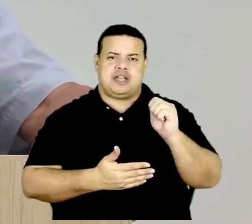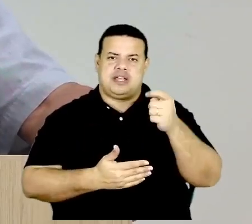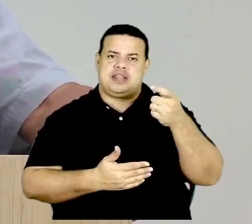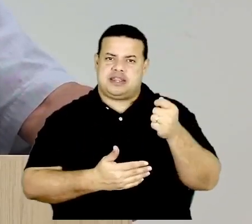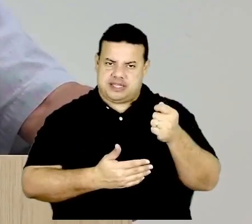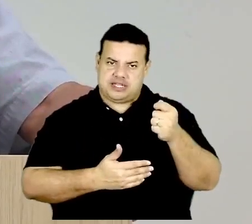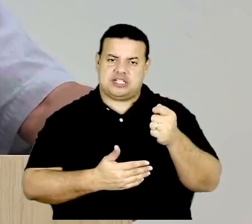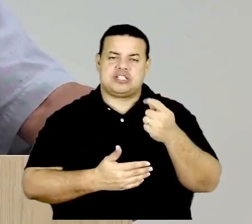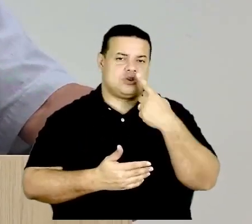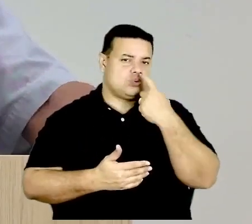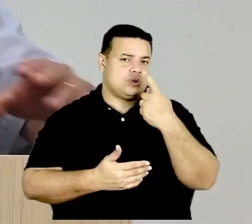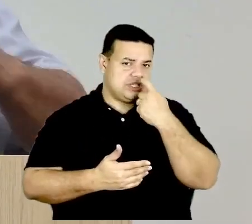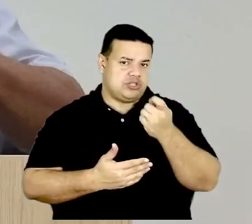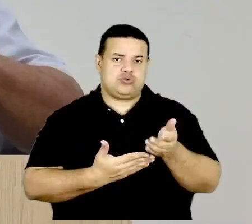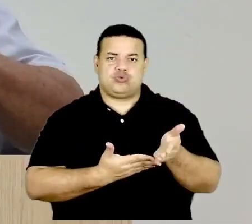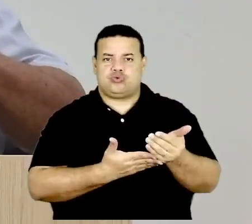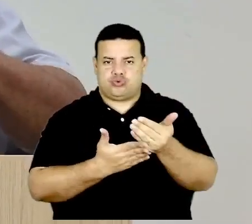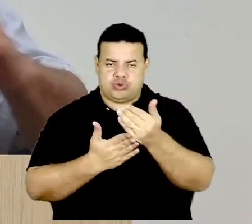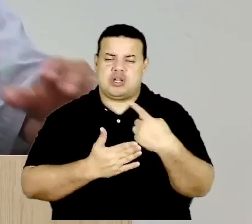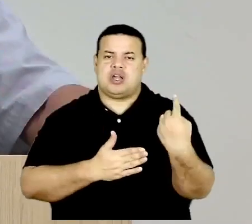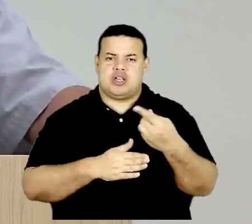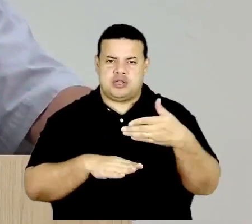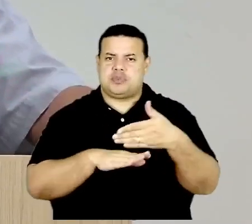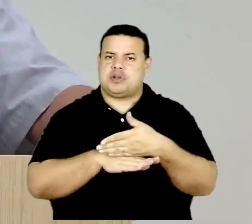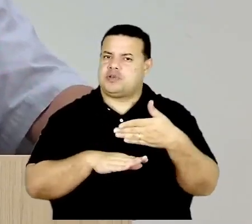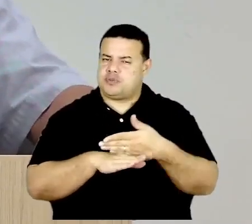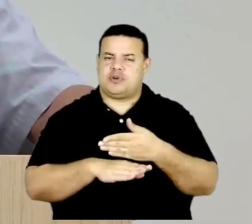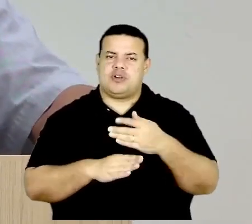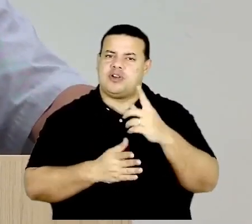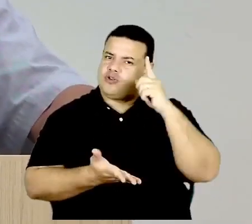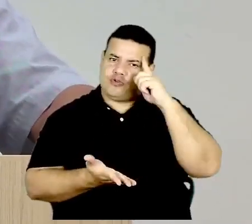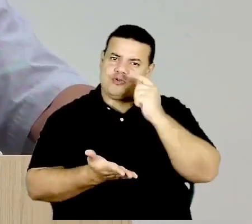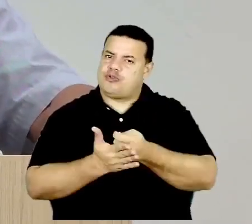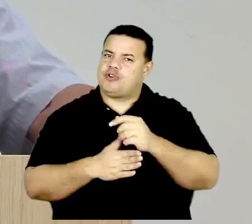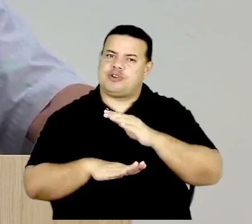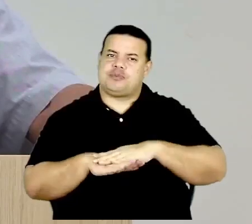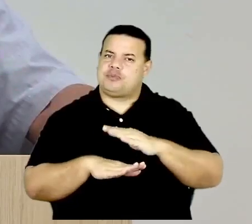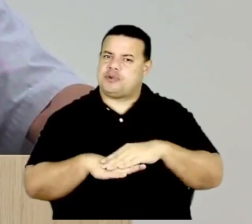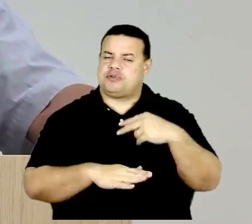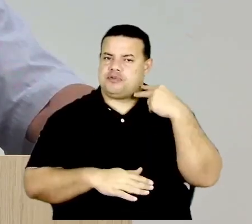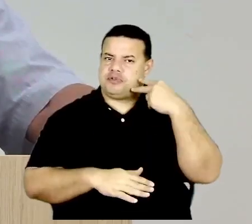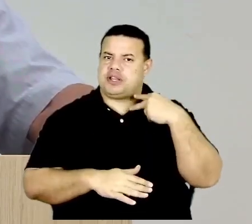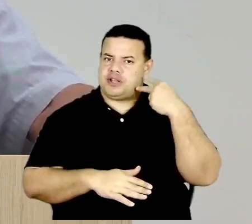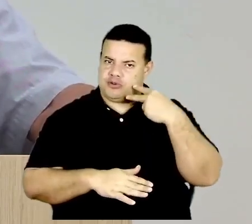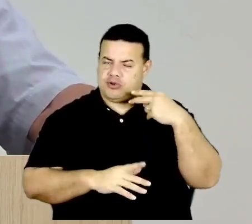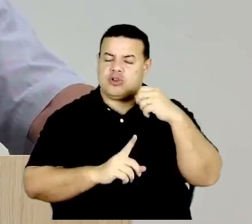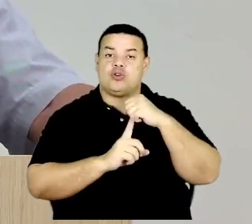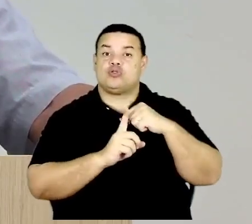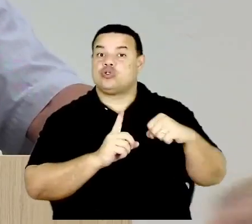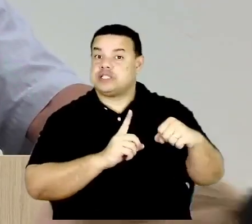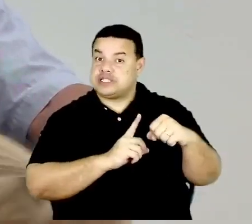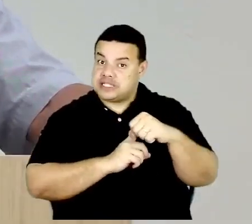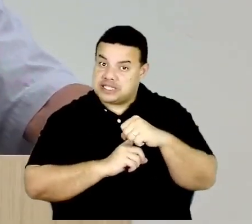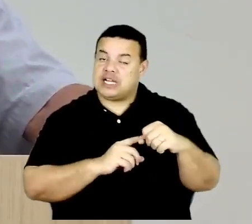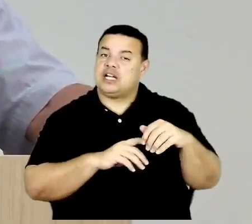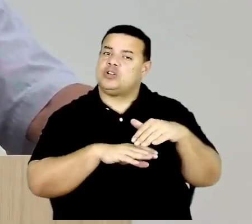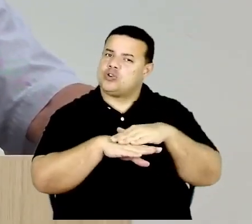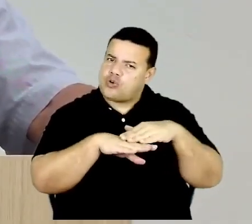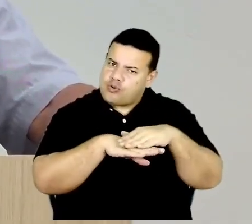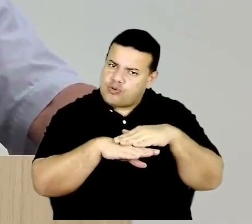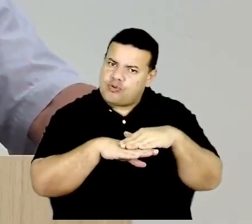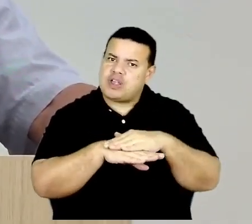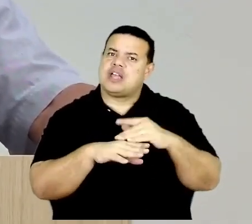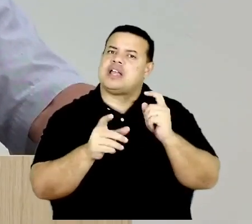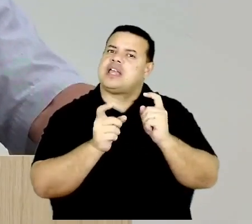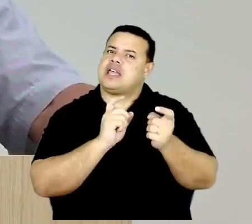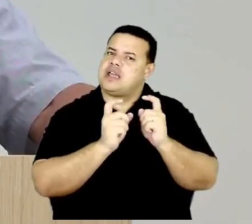participamos. Isso daí não foi decidido pelos vereadores. Parte da sociedade, em conversa, em reuniões, junto com o